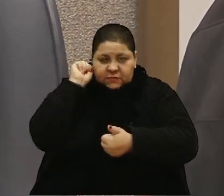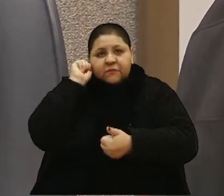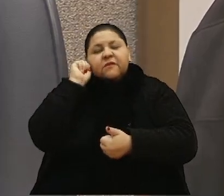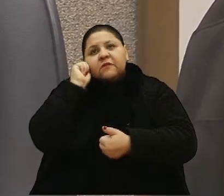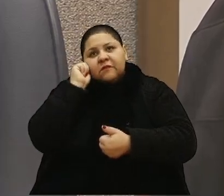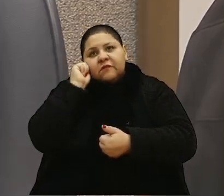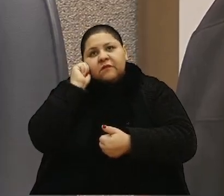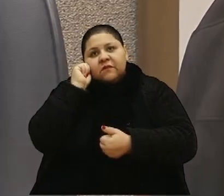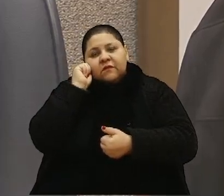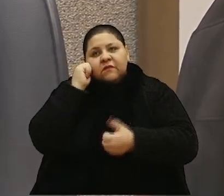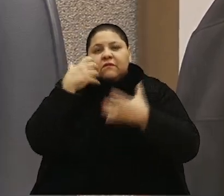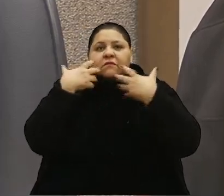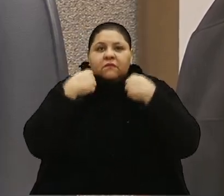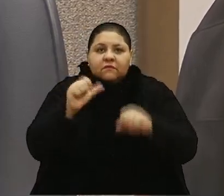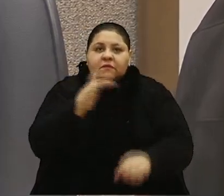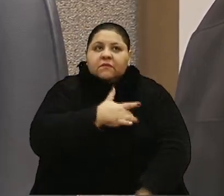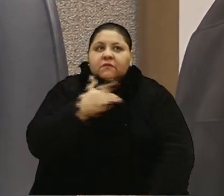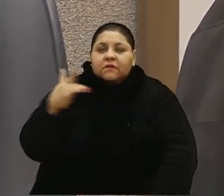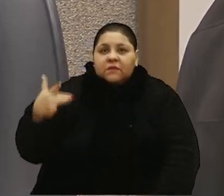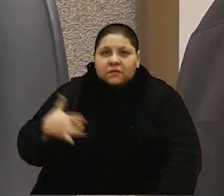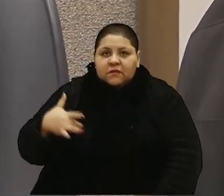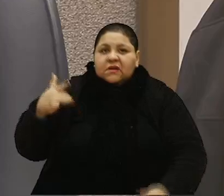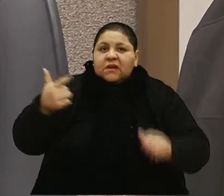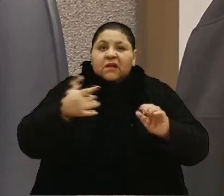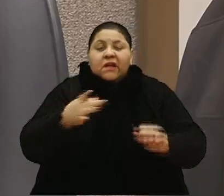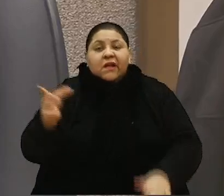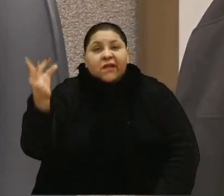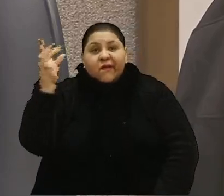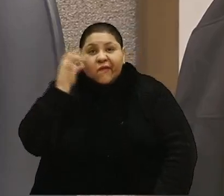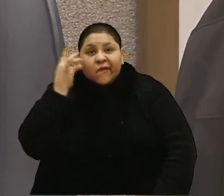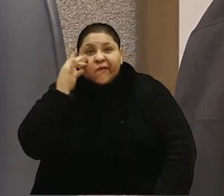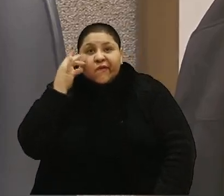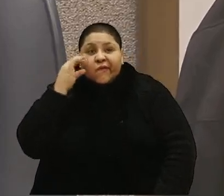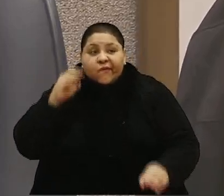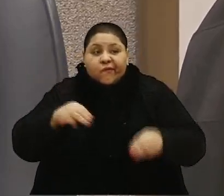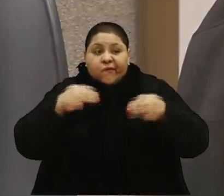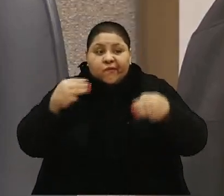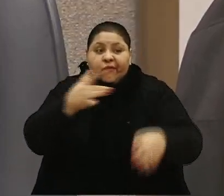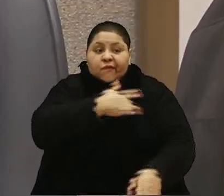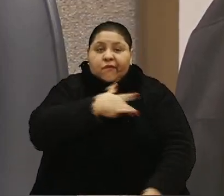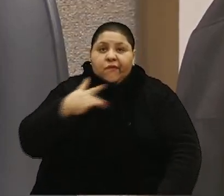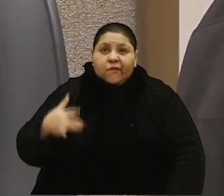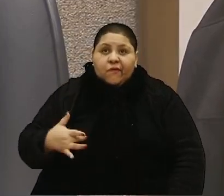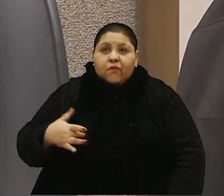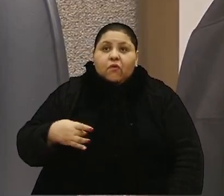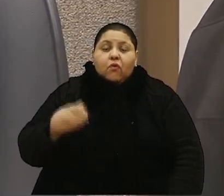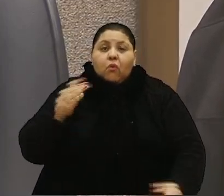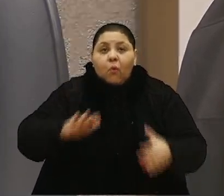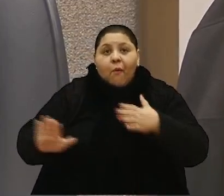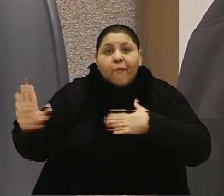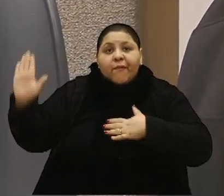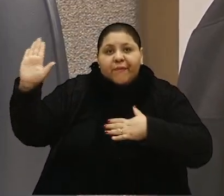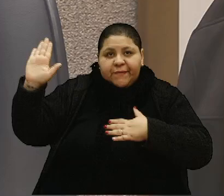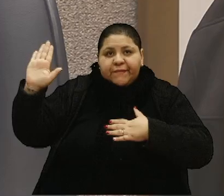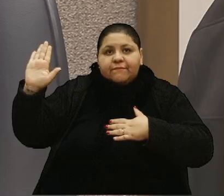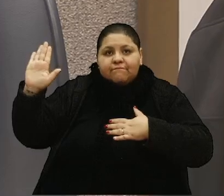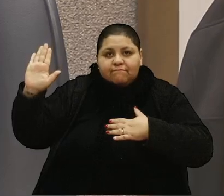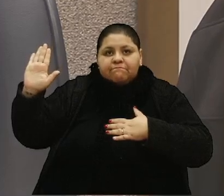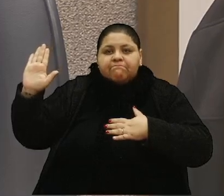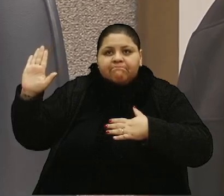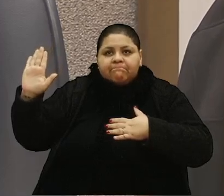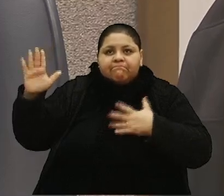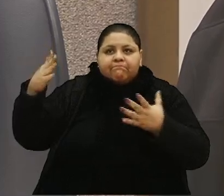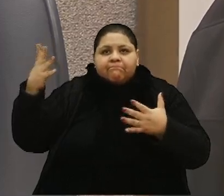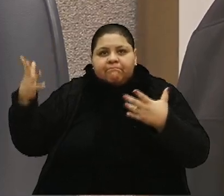do pessoal da Secretaria da Saúde, e a presença lá no Ministério da Saúde, com a promessa, né? Com a promessa